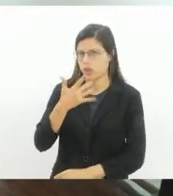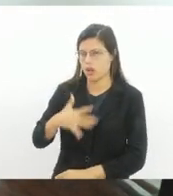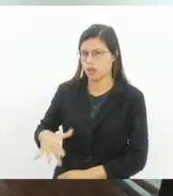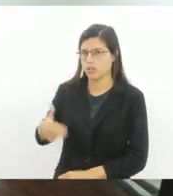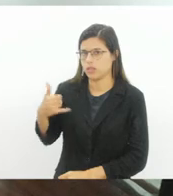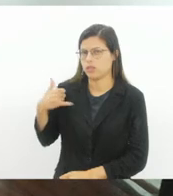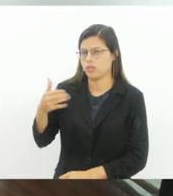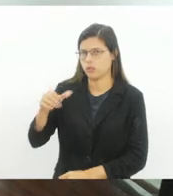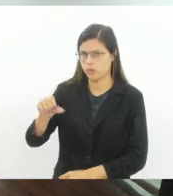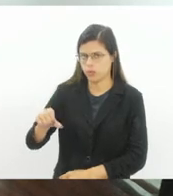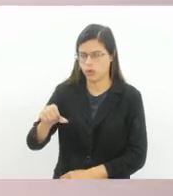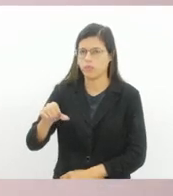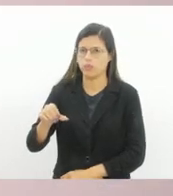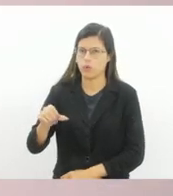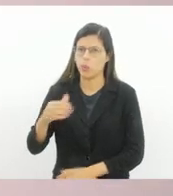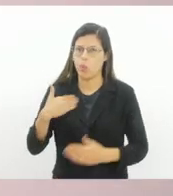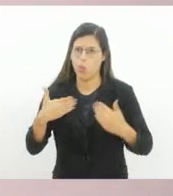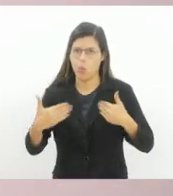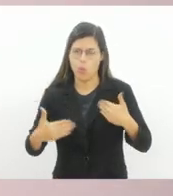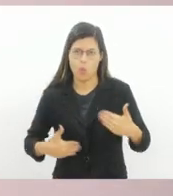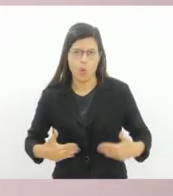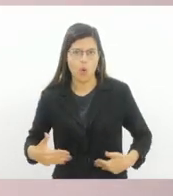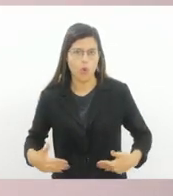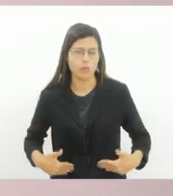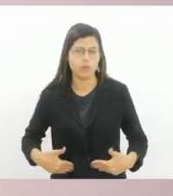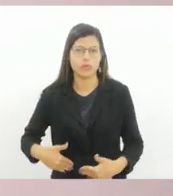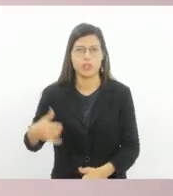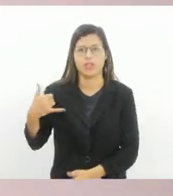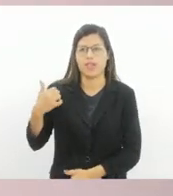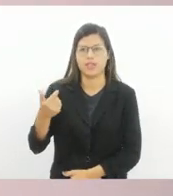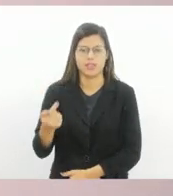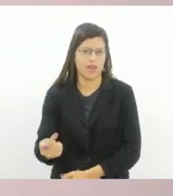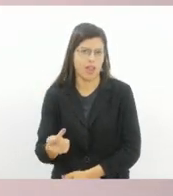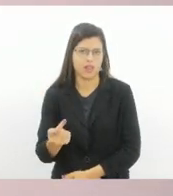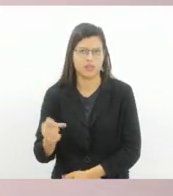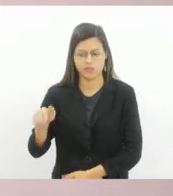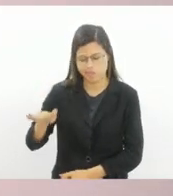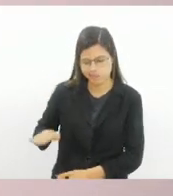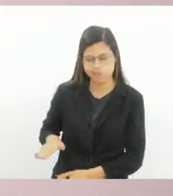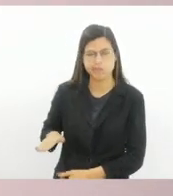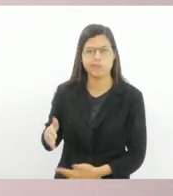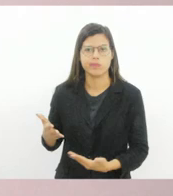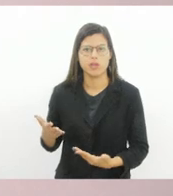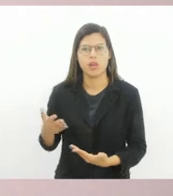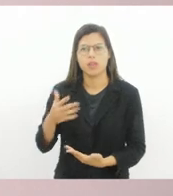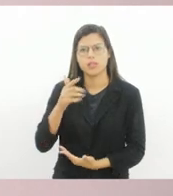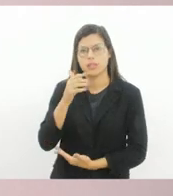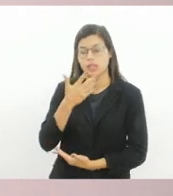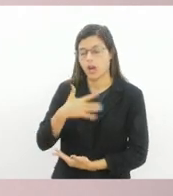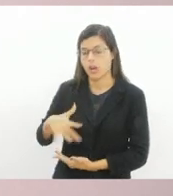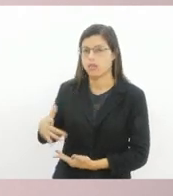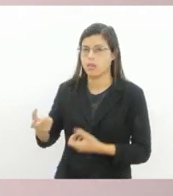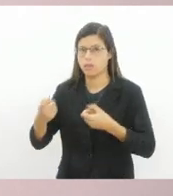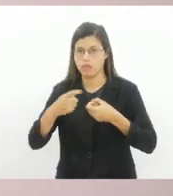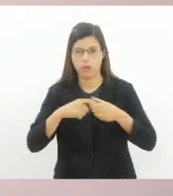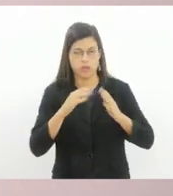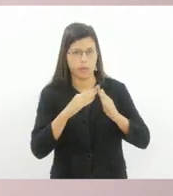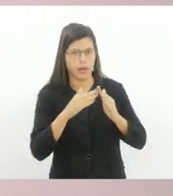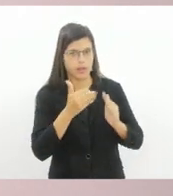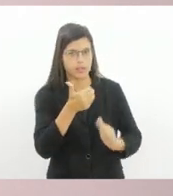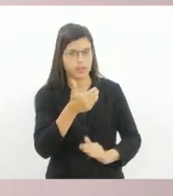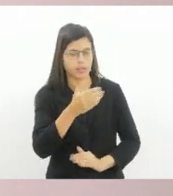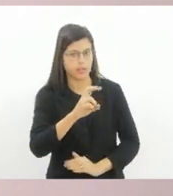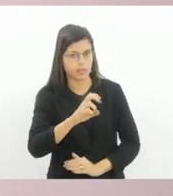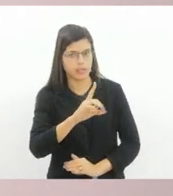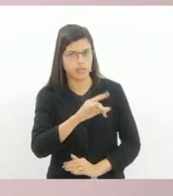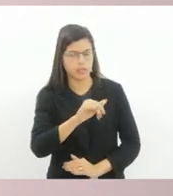com corpo infantil de 7 anos, muito pequeno, inclusive. Essa menina vai para casa, fica 15 dias, e essa mãe,